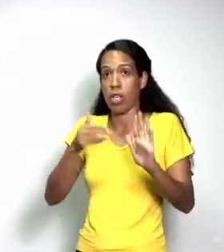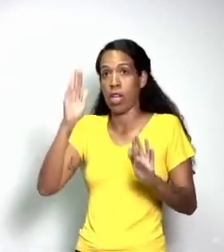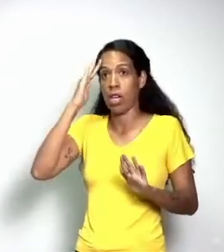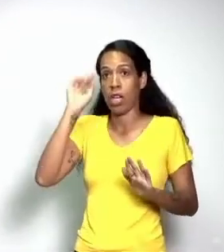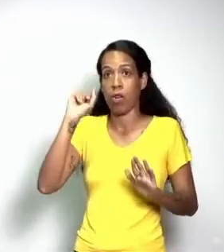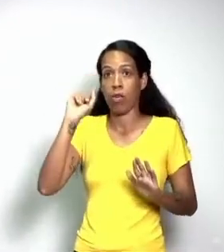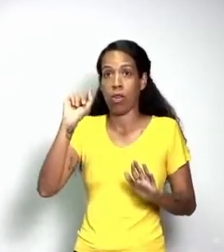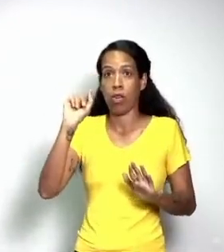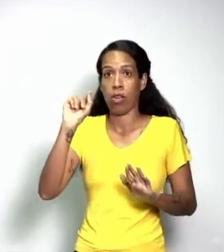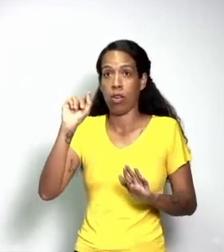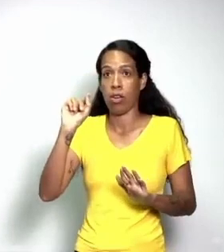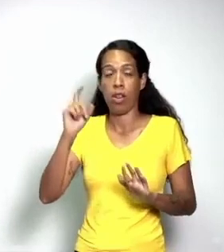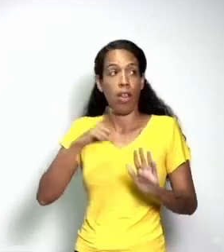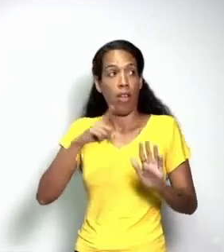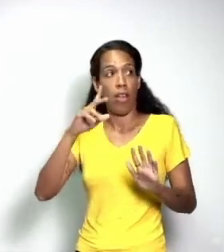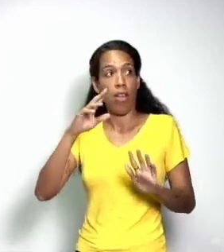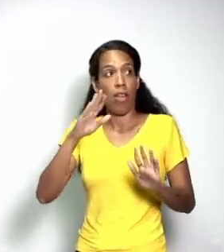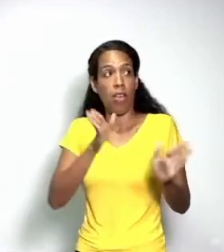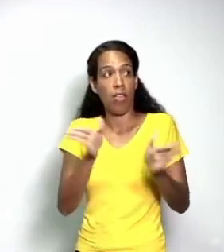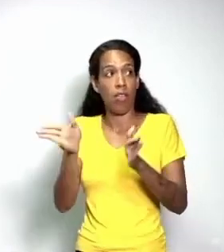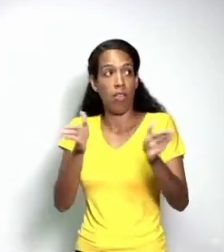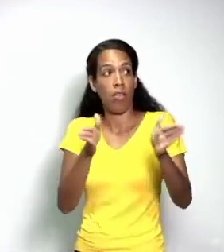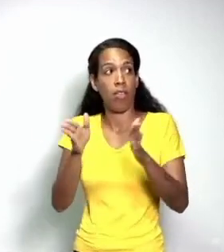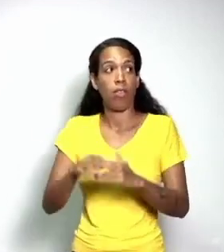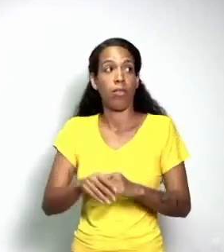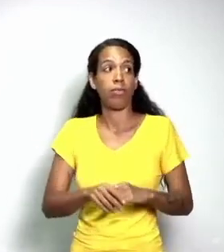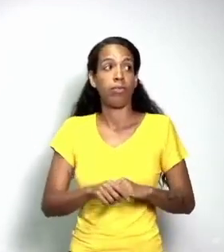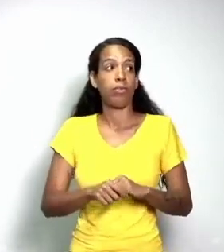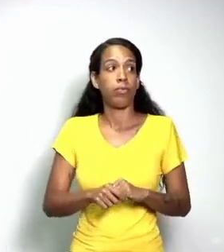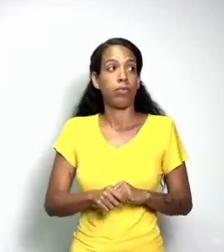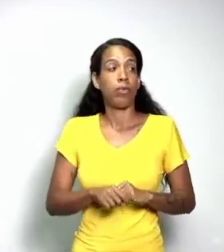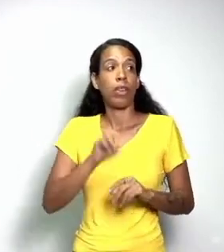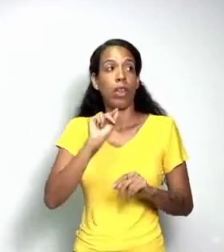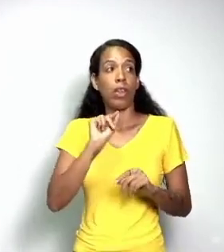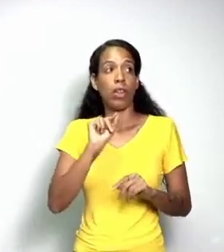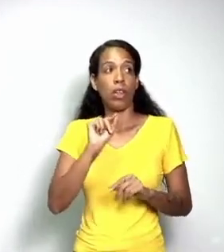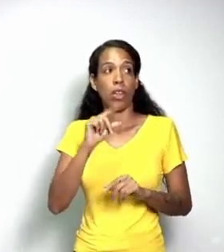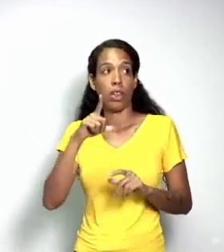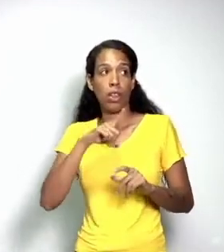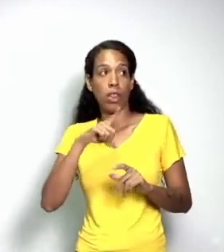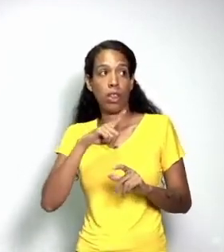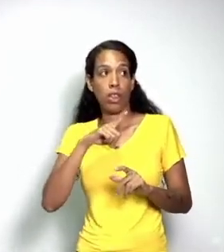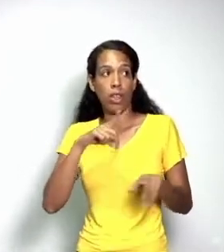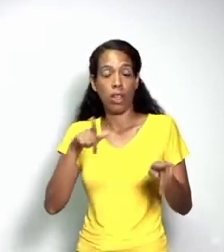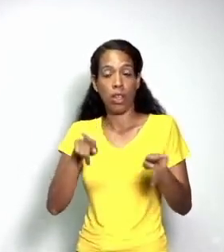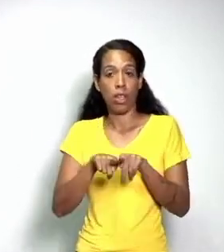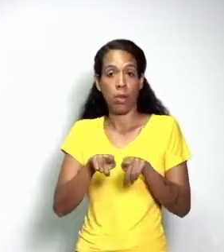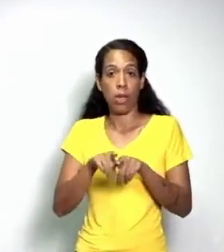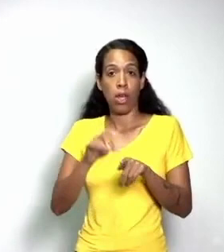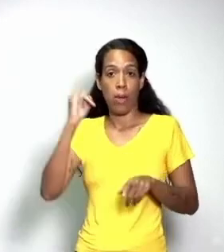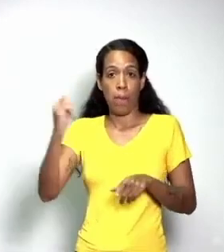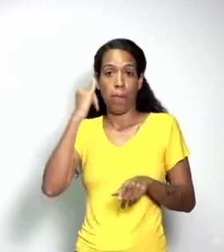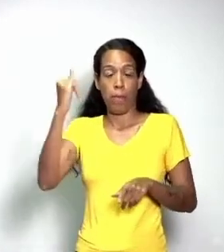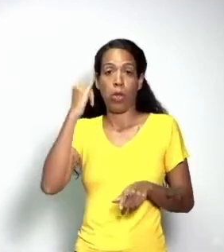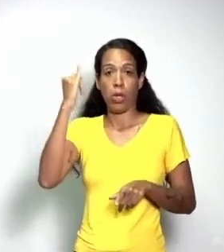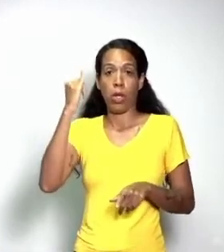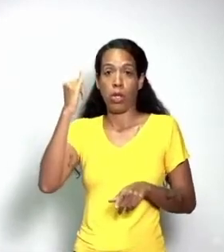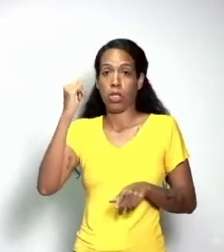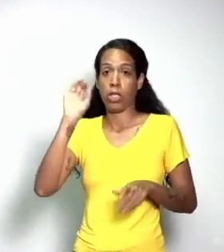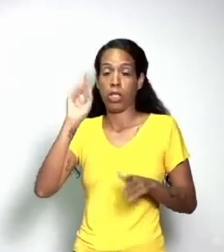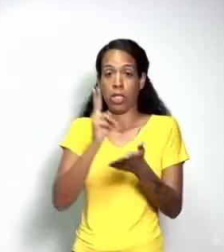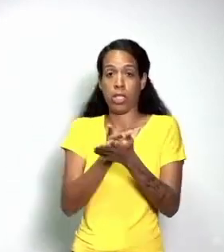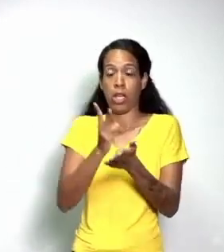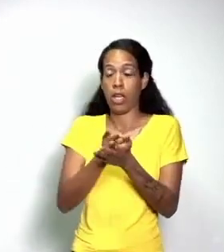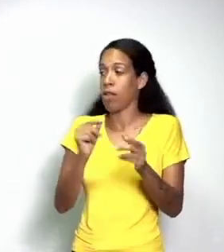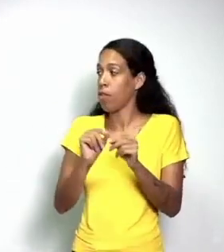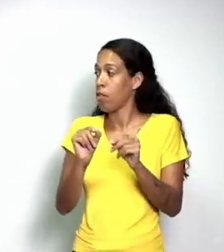que aquela tag está direcionada ali. E aí, para isso, inclusive, é importante que ela sempre seja